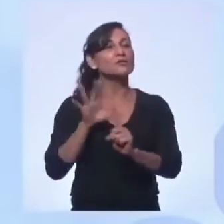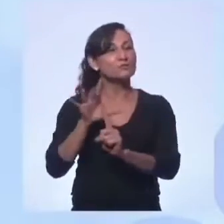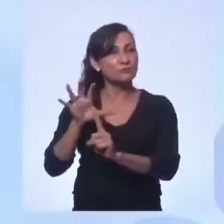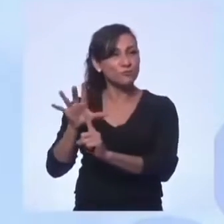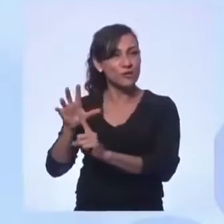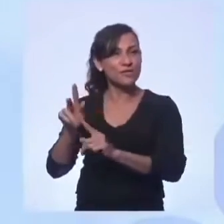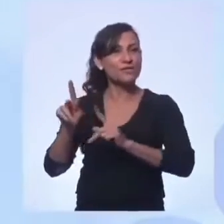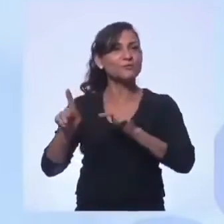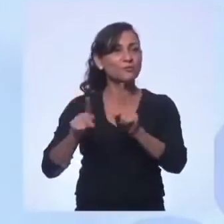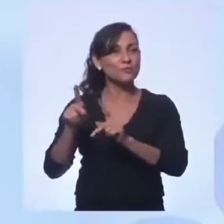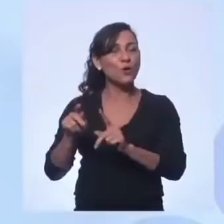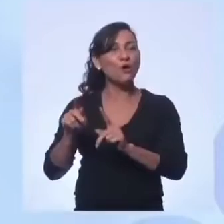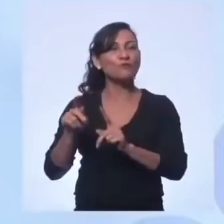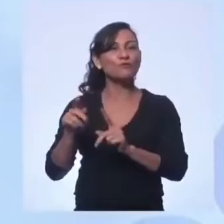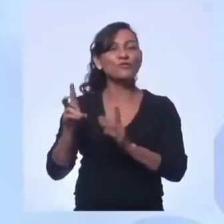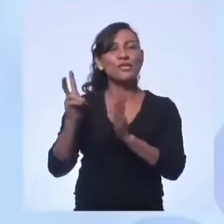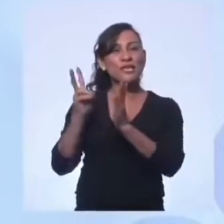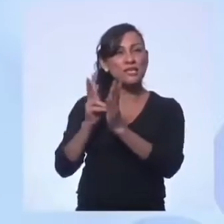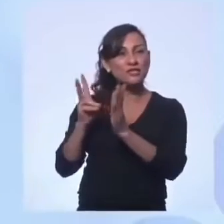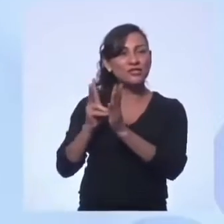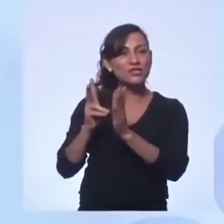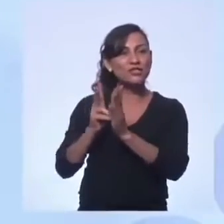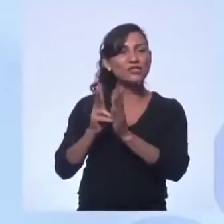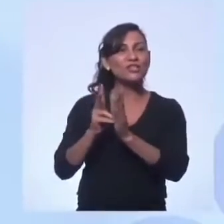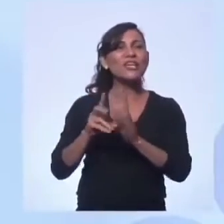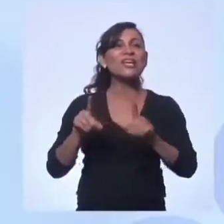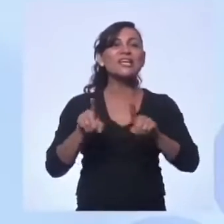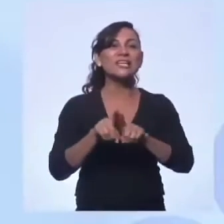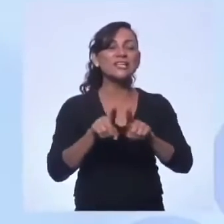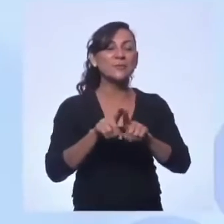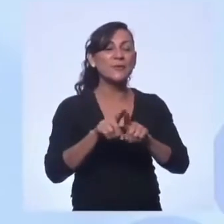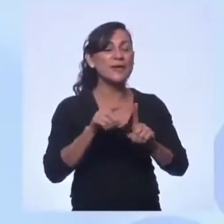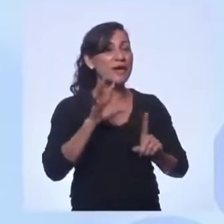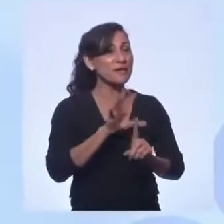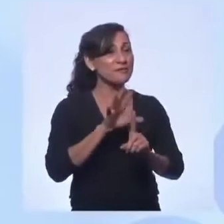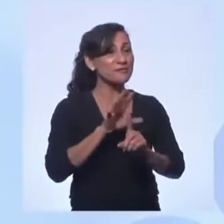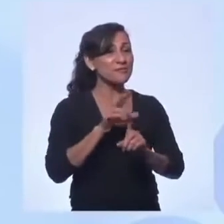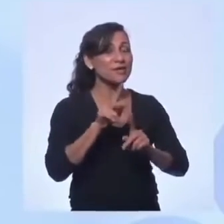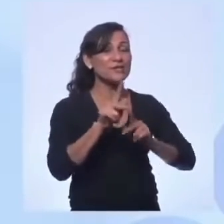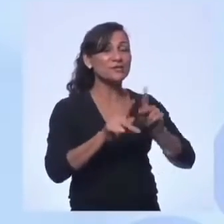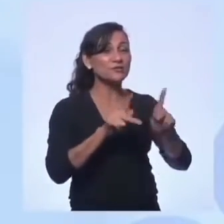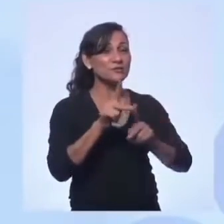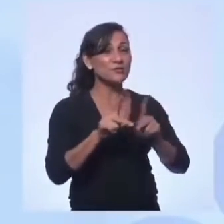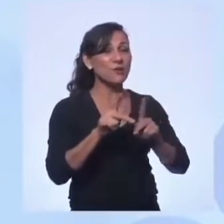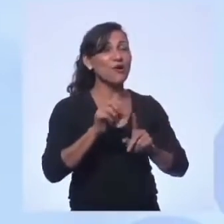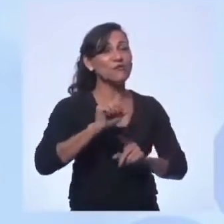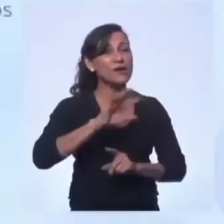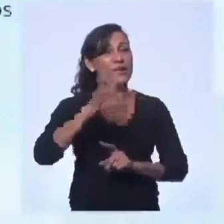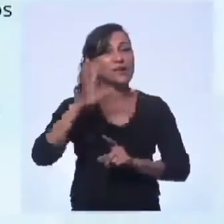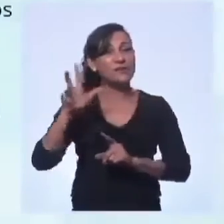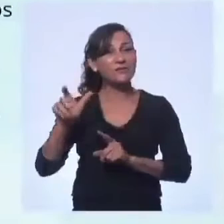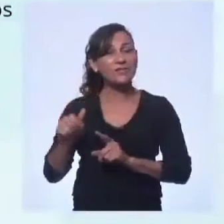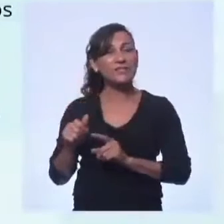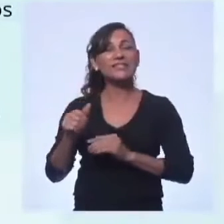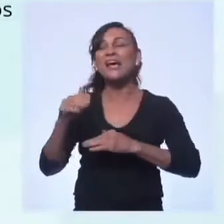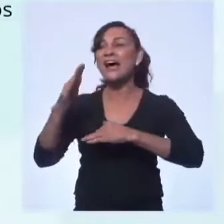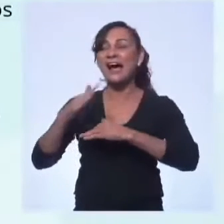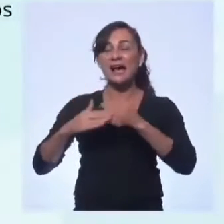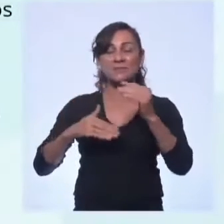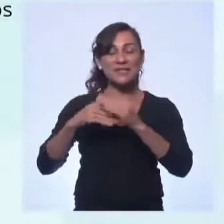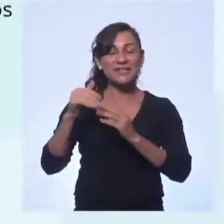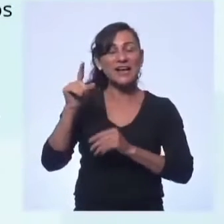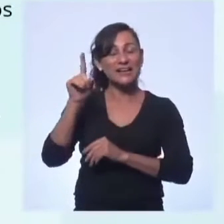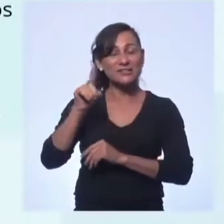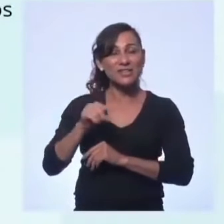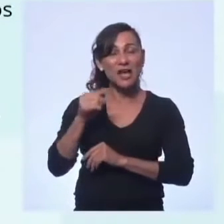dos indígenas e dos africanos, e agora nós vamos finalizar esse tema. A habilidade, pode acompanhar aí na tela, é